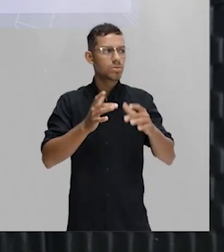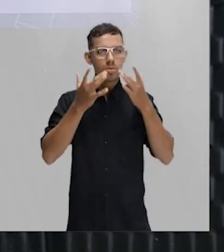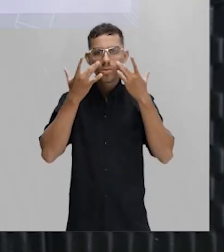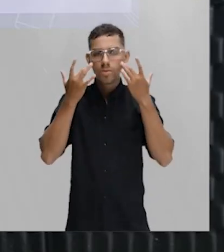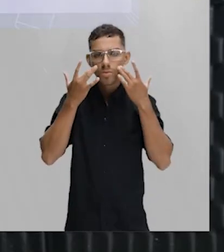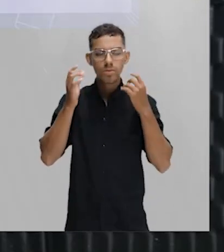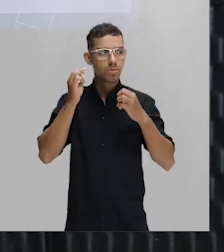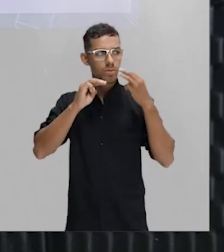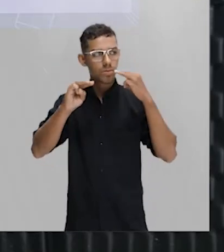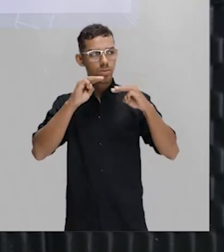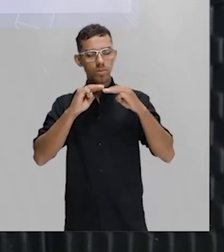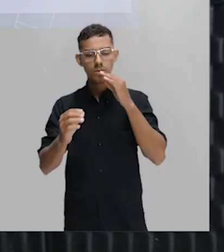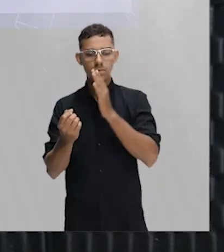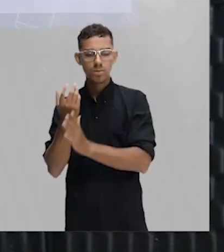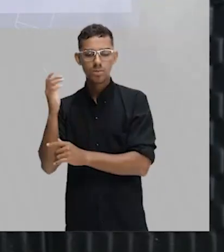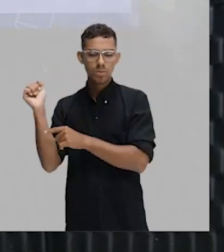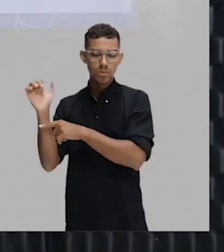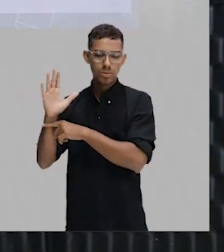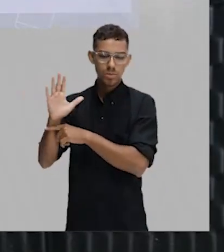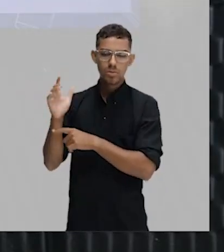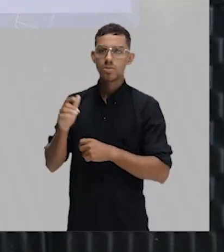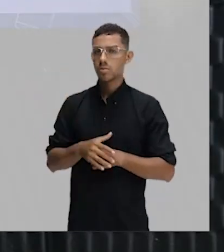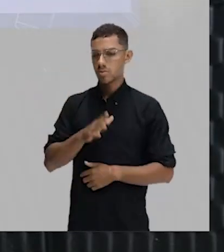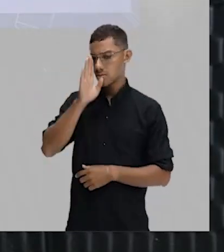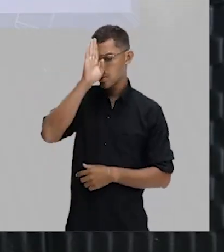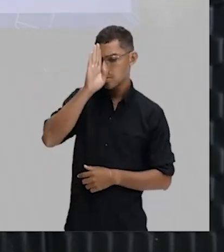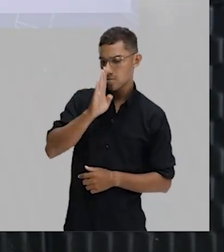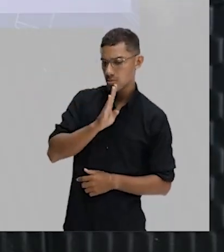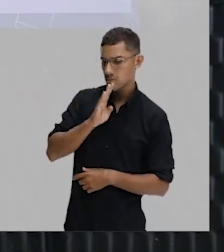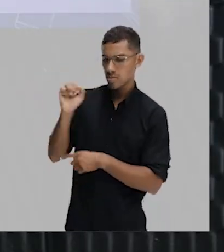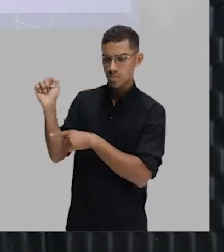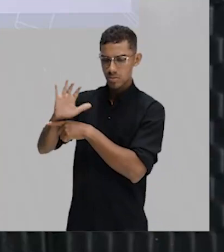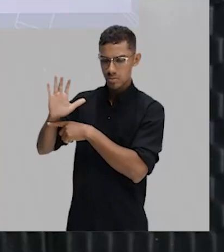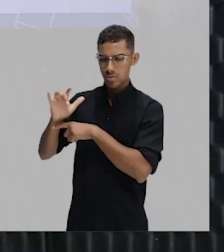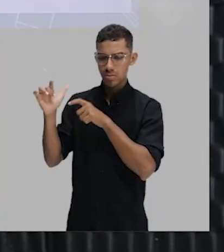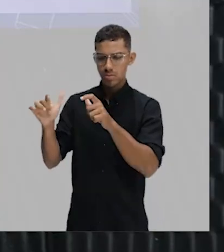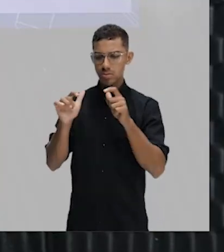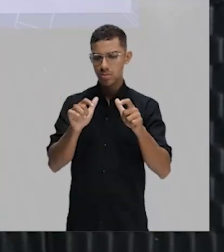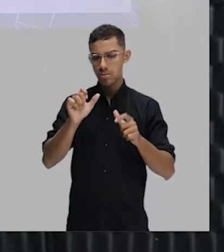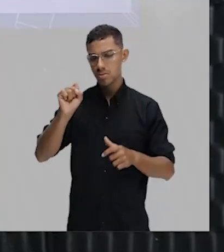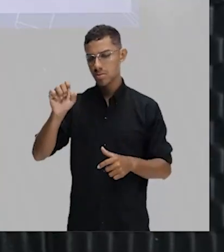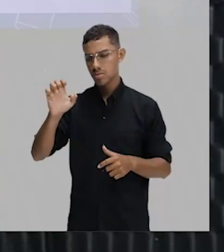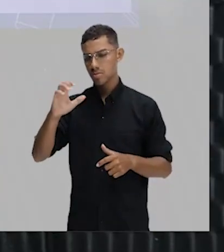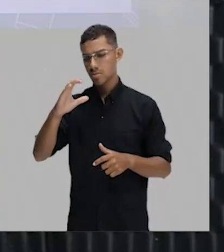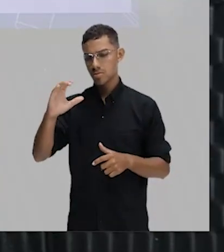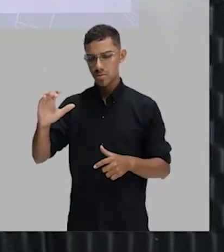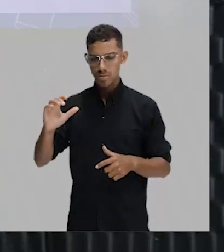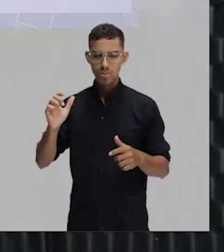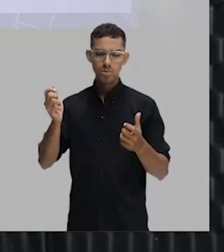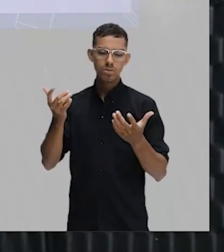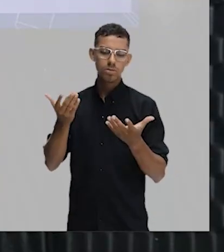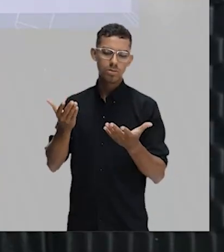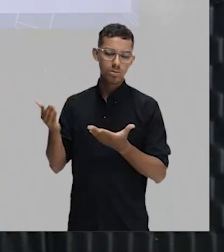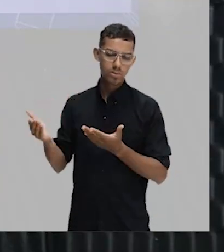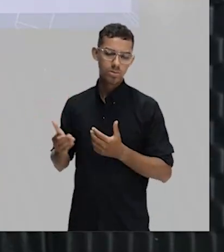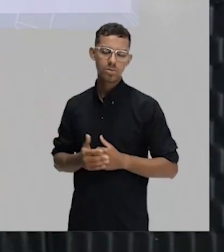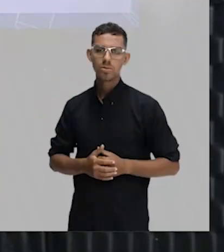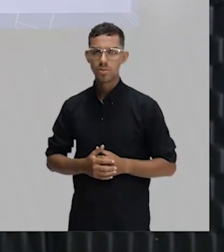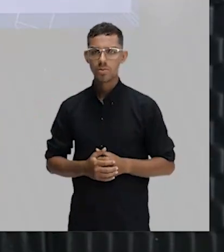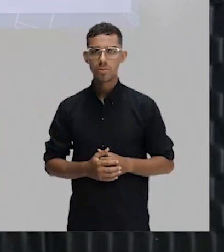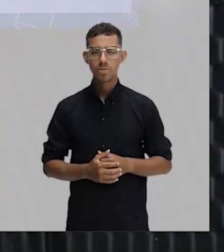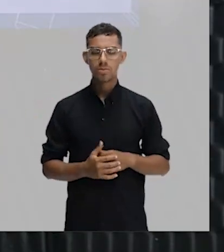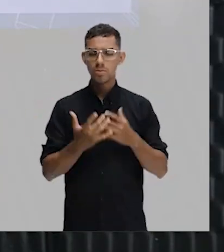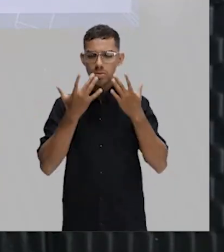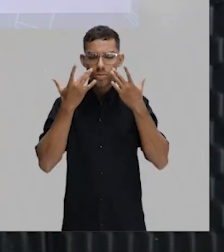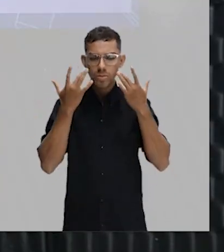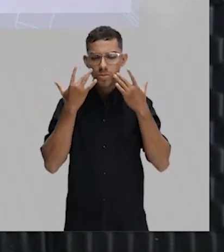de cinema, entre outros. Salas de cinemas gratuitas em serviços e prédios do SESC ao longo do país inteiro. Teatros que são construídos para que